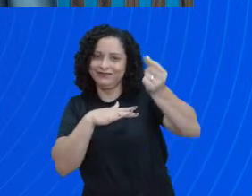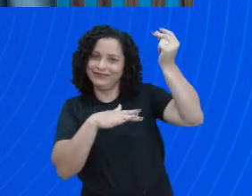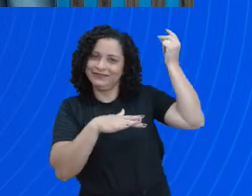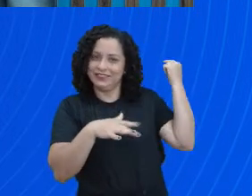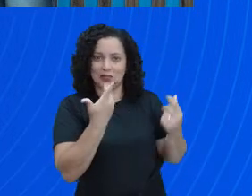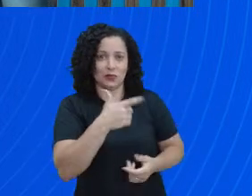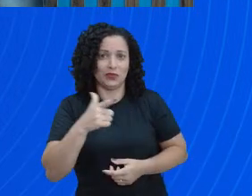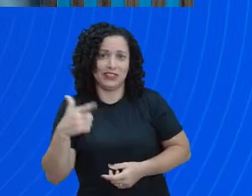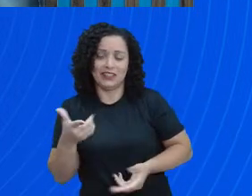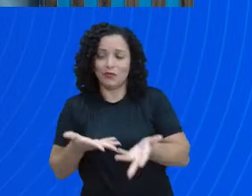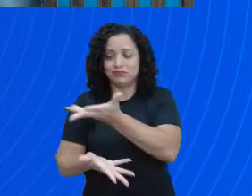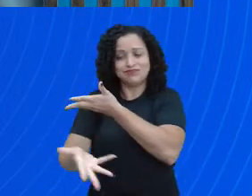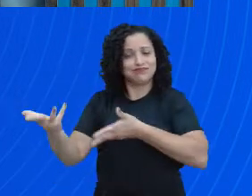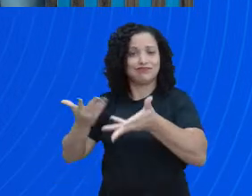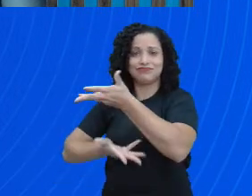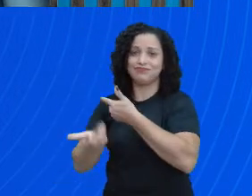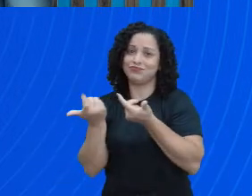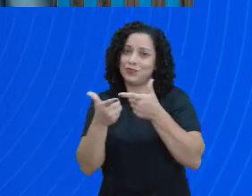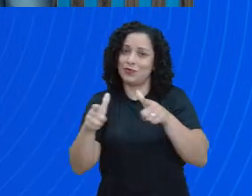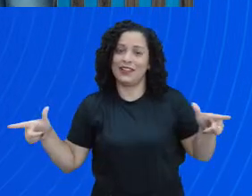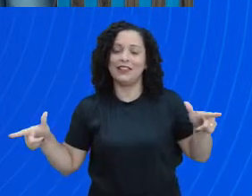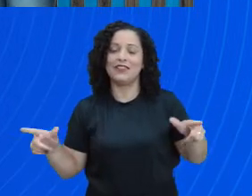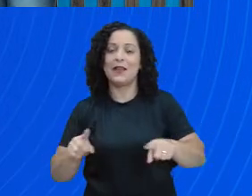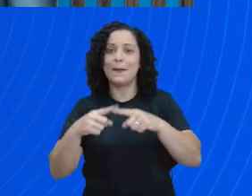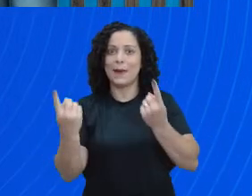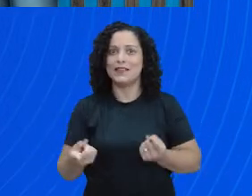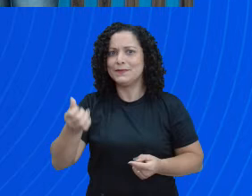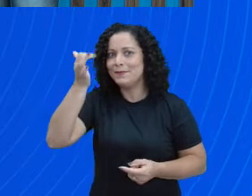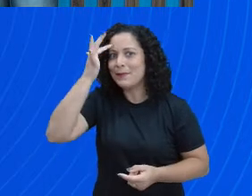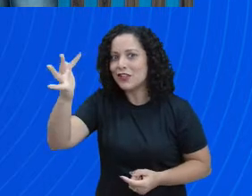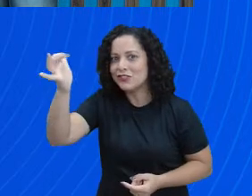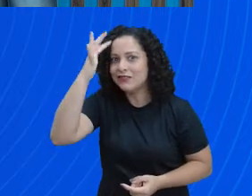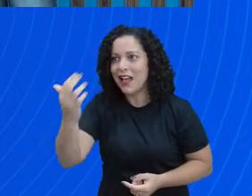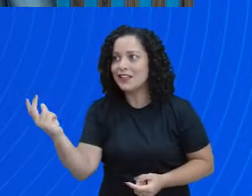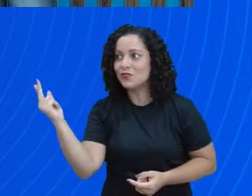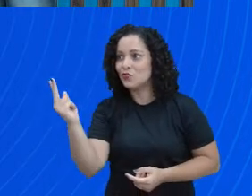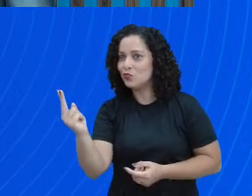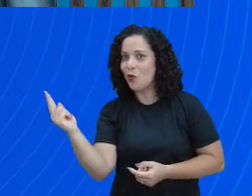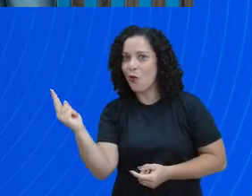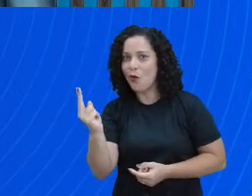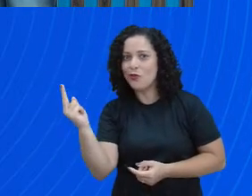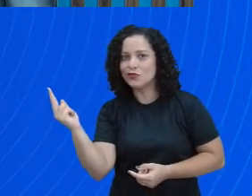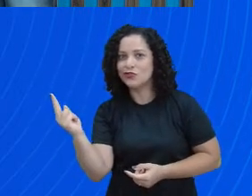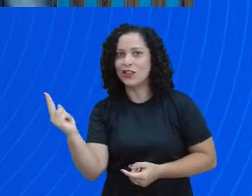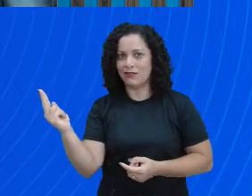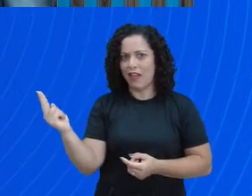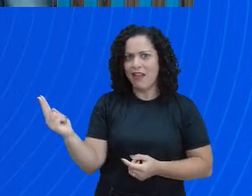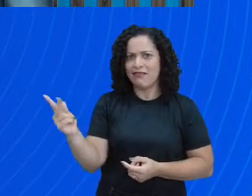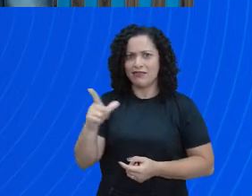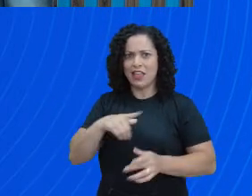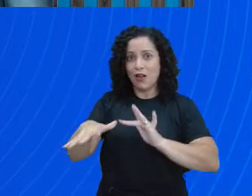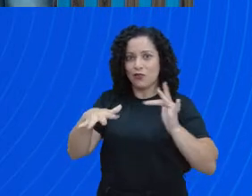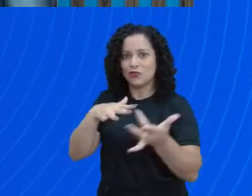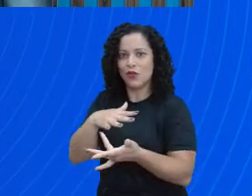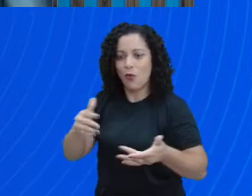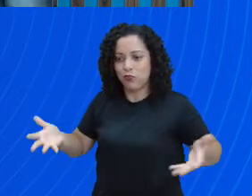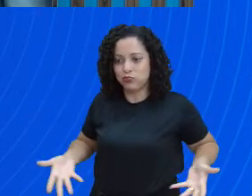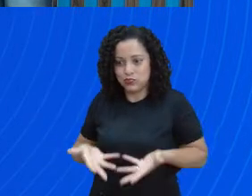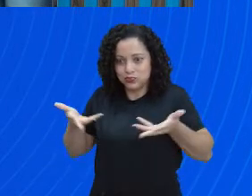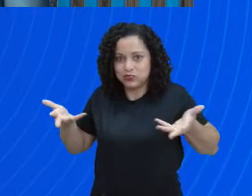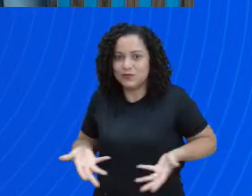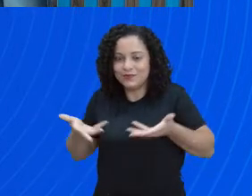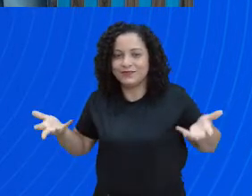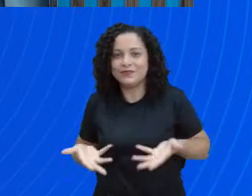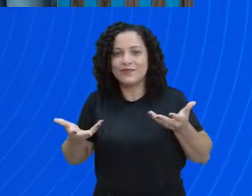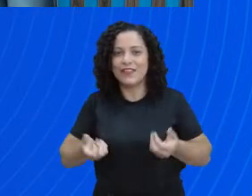informações. Imagina, gente, esses grandes estudiosos, se tivessem o apoio, a ajuda das redes sociais. Então, muitas